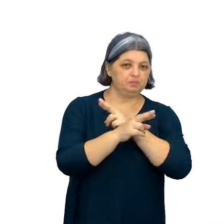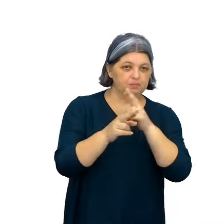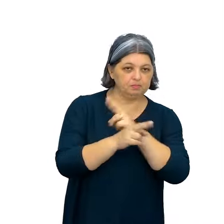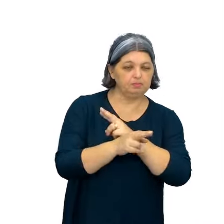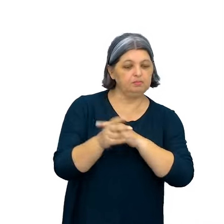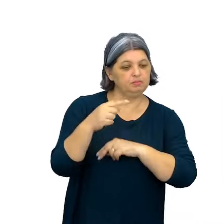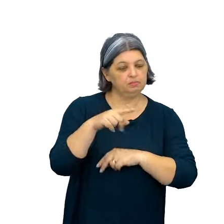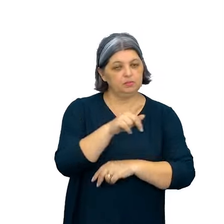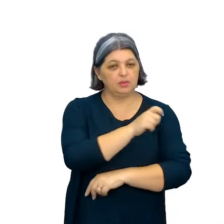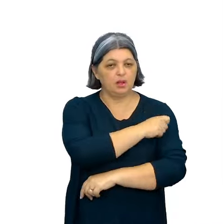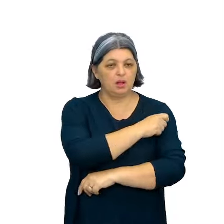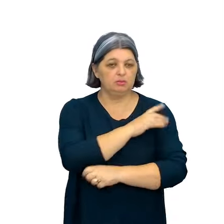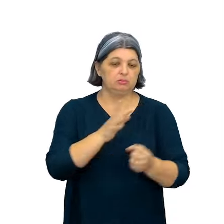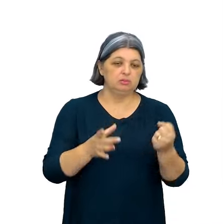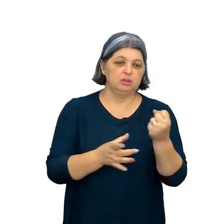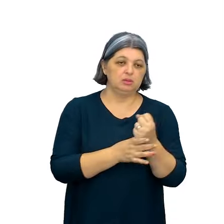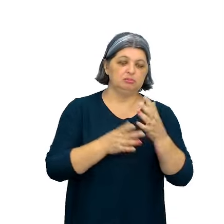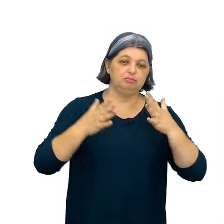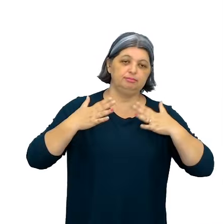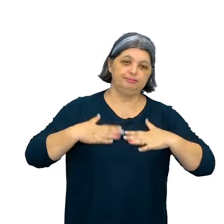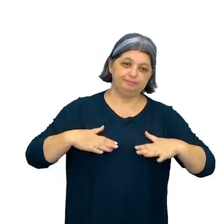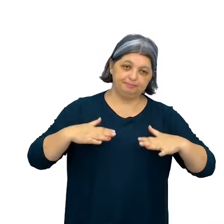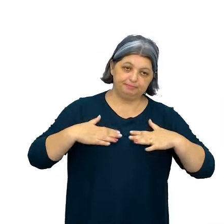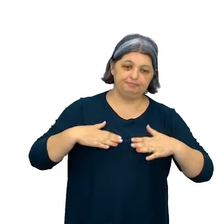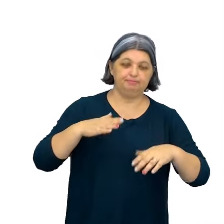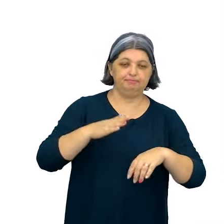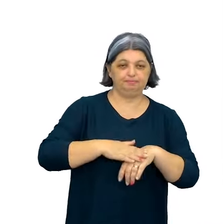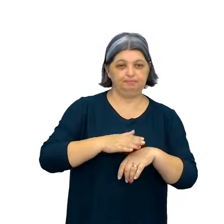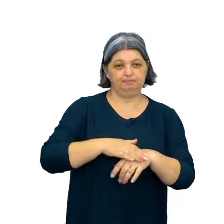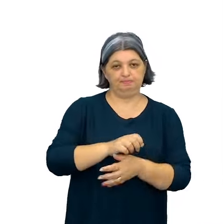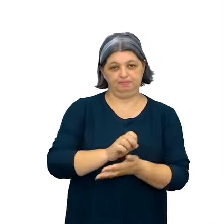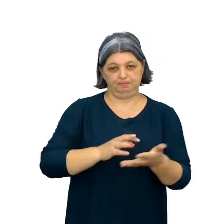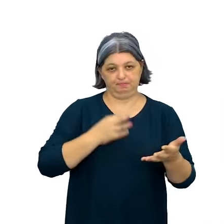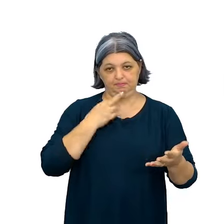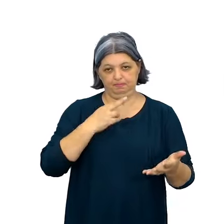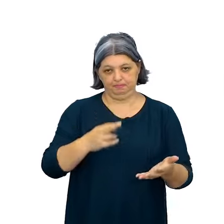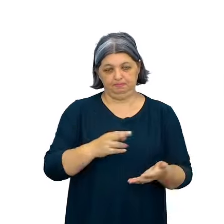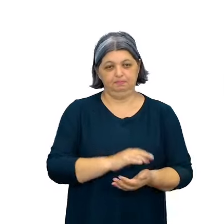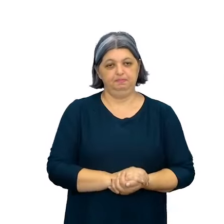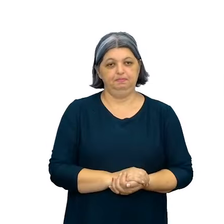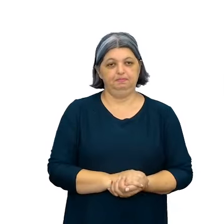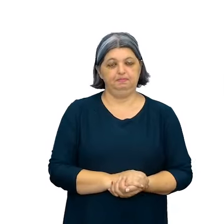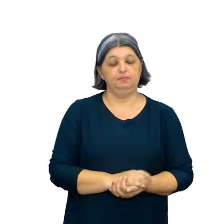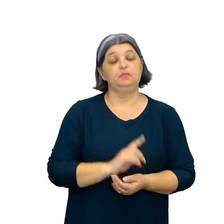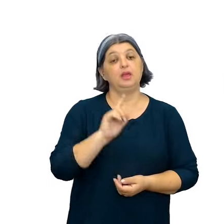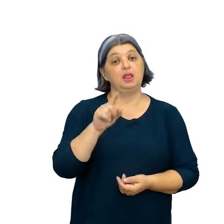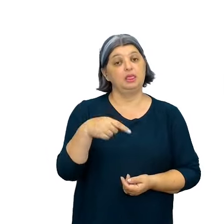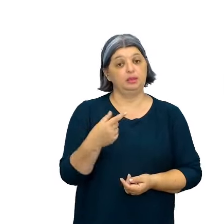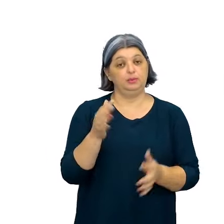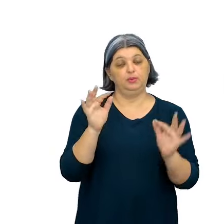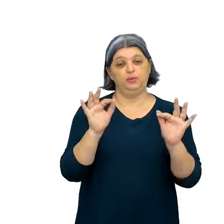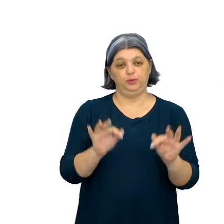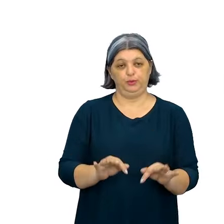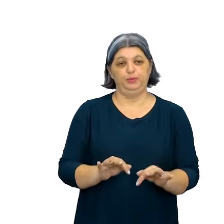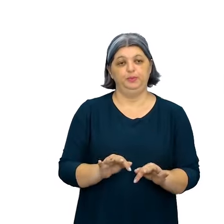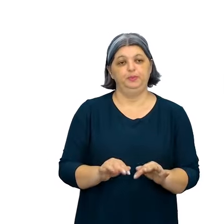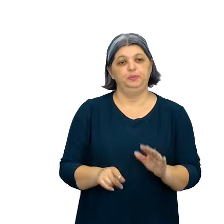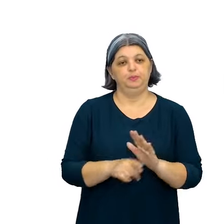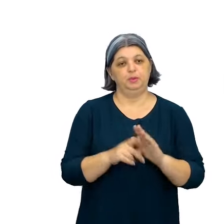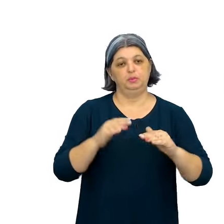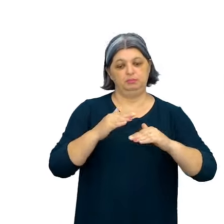deixar os seus alunos seguros e tranquilos para realizar essa atividade, tá? E depois, né, por fim, de construído